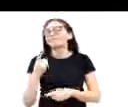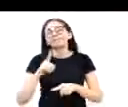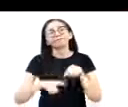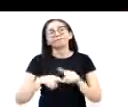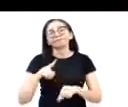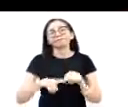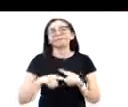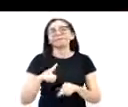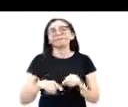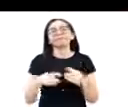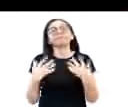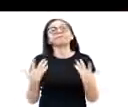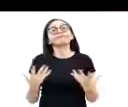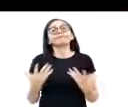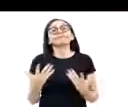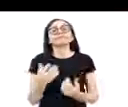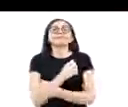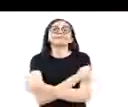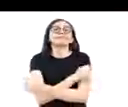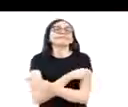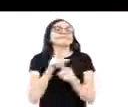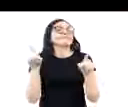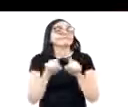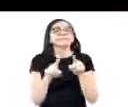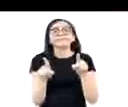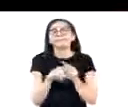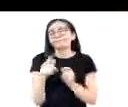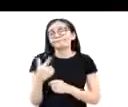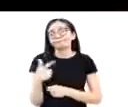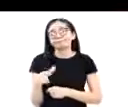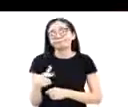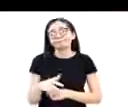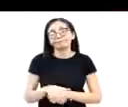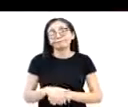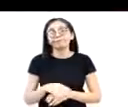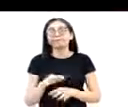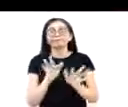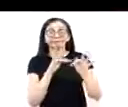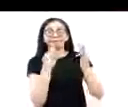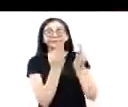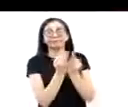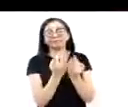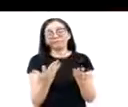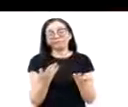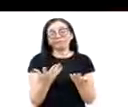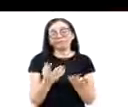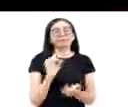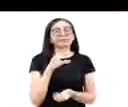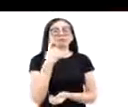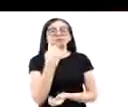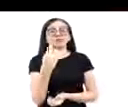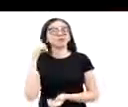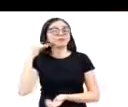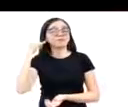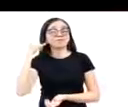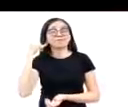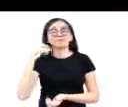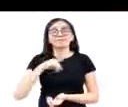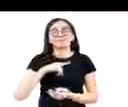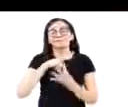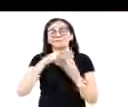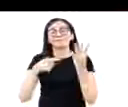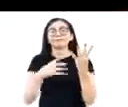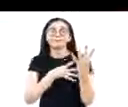imaginar os nossos alunos. Muitos pais só tinham um celular e para atender 4, 5, 6